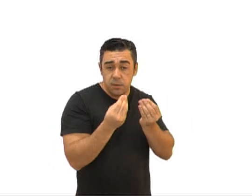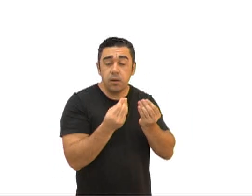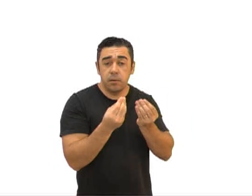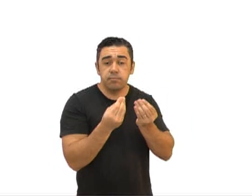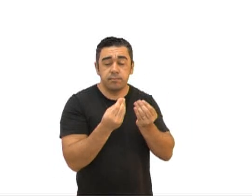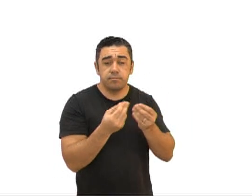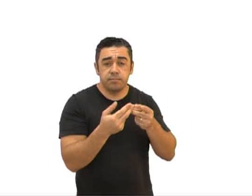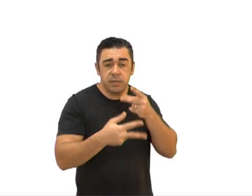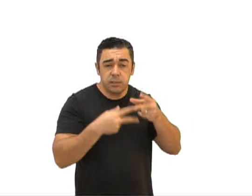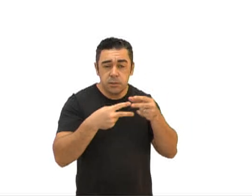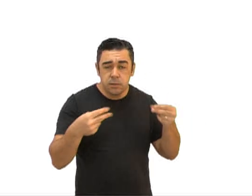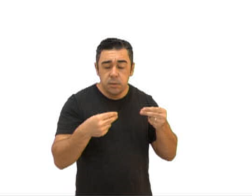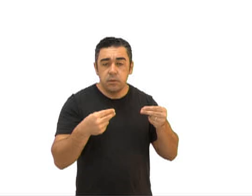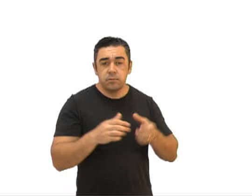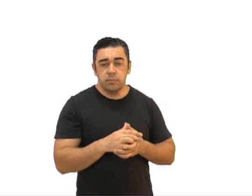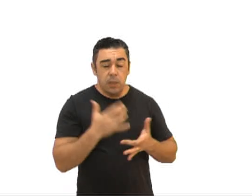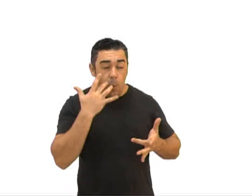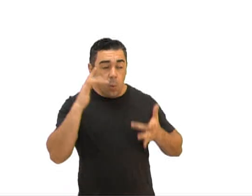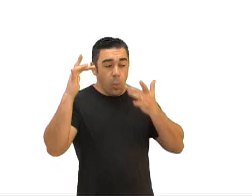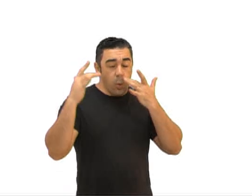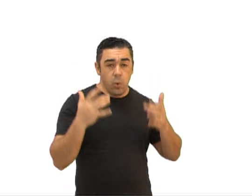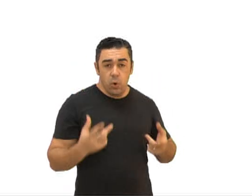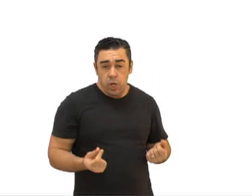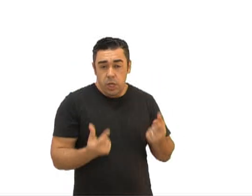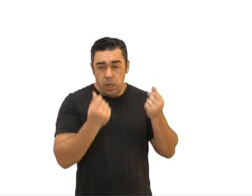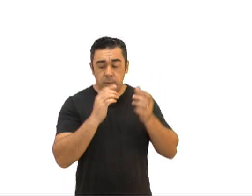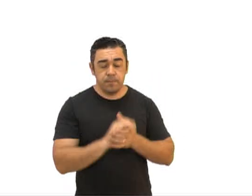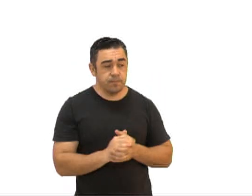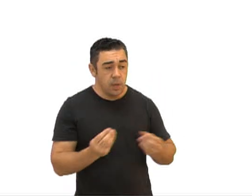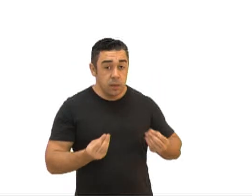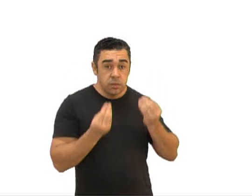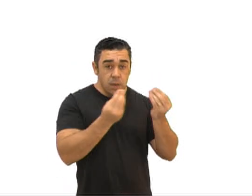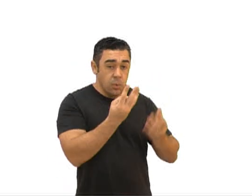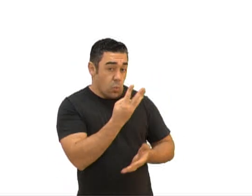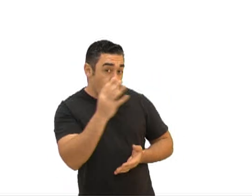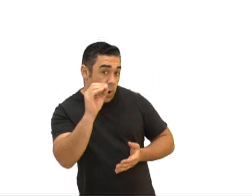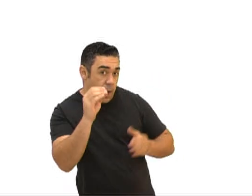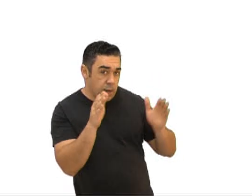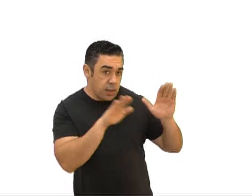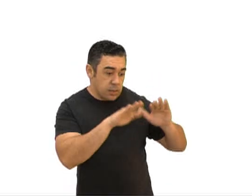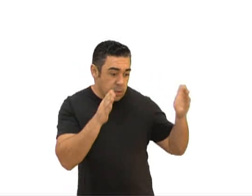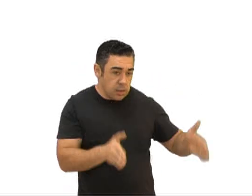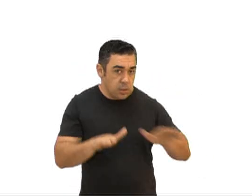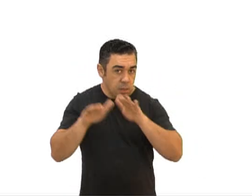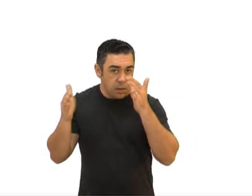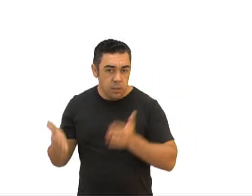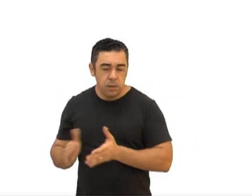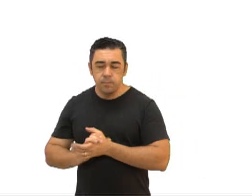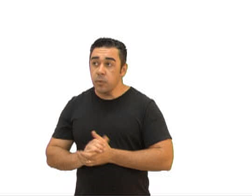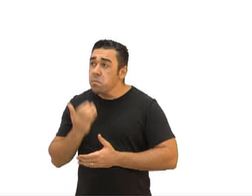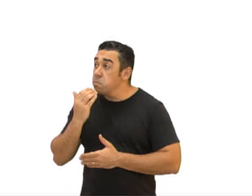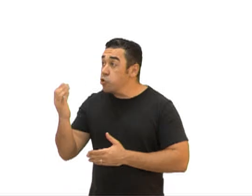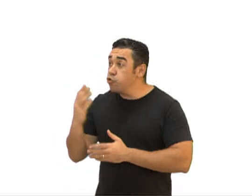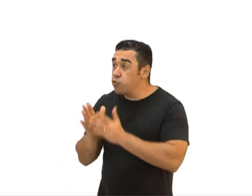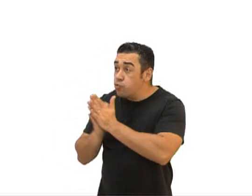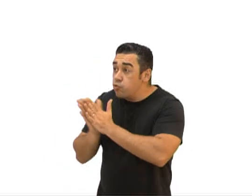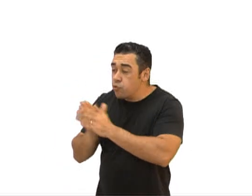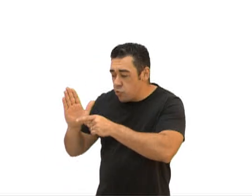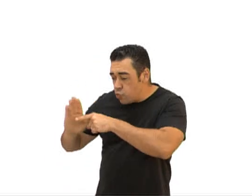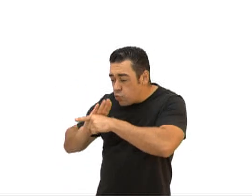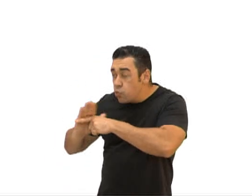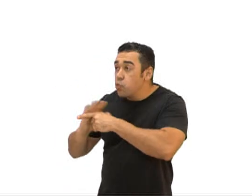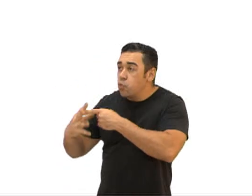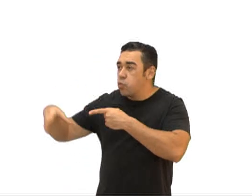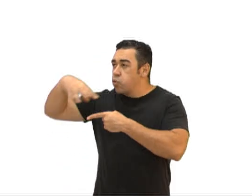sultão, que, admirado por ver tantas joias, aceitou. Casaram-se e foram morar num palácio.